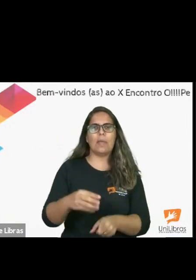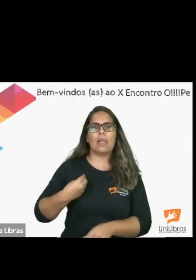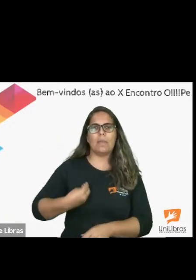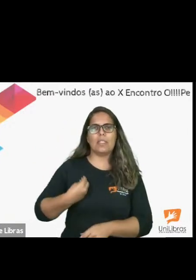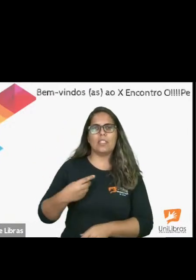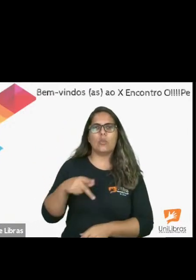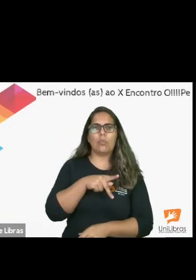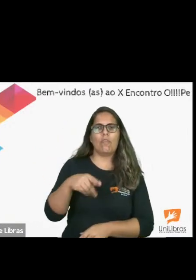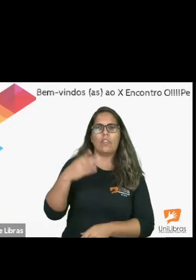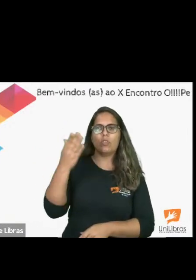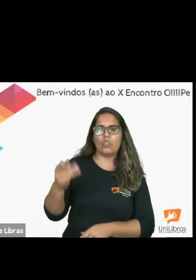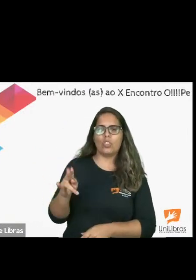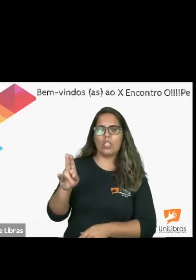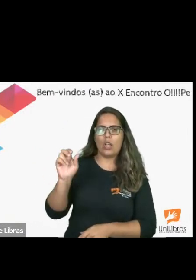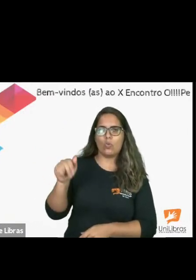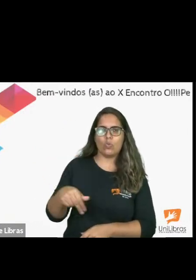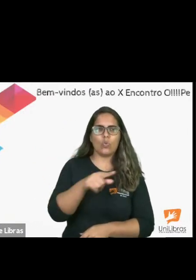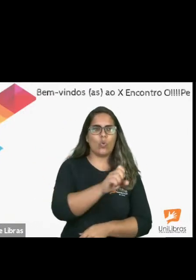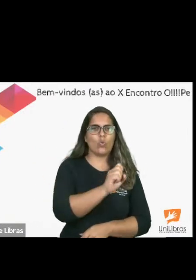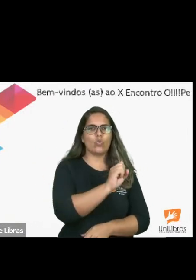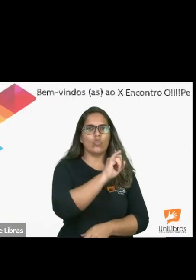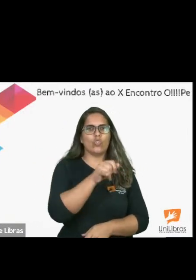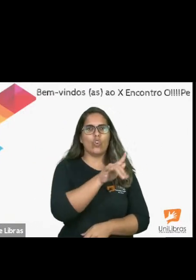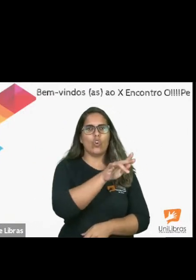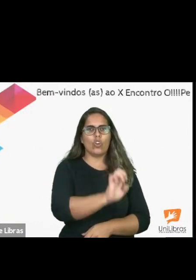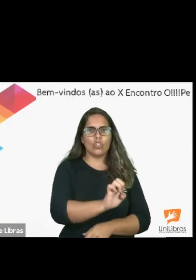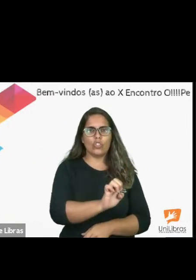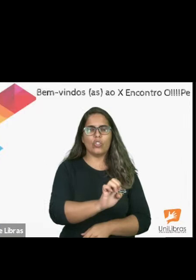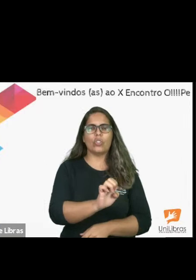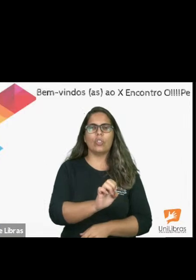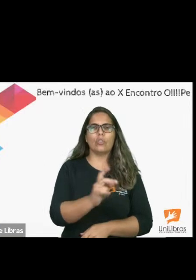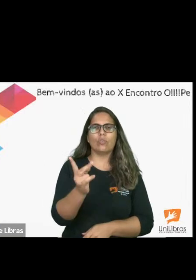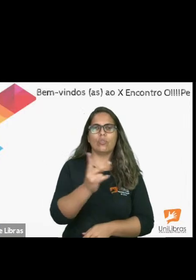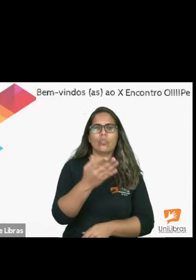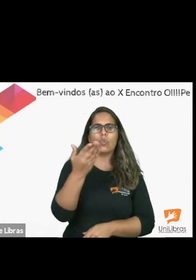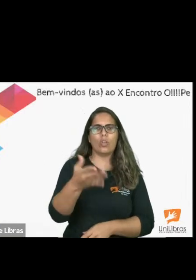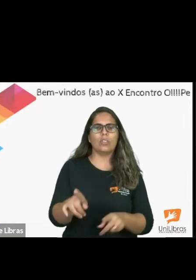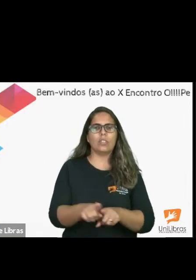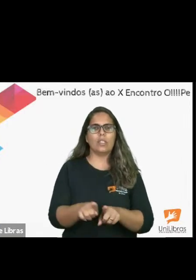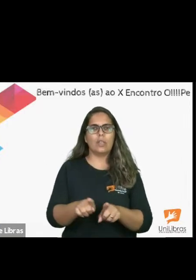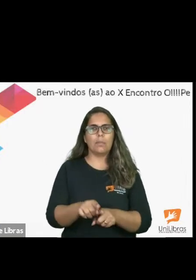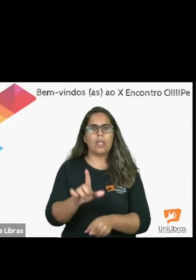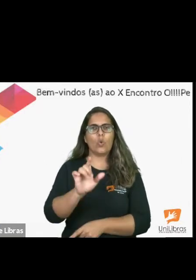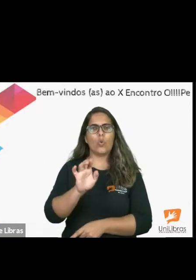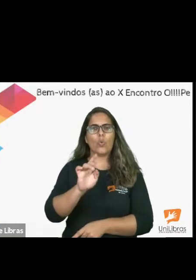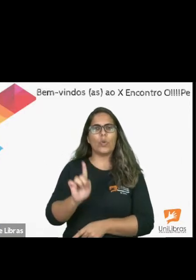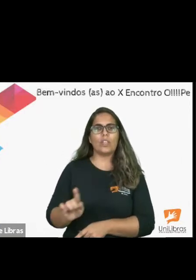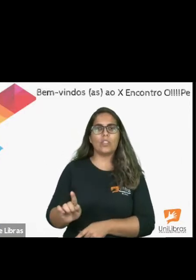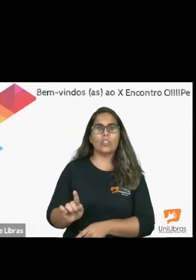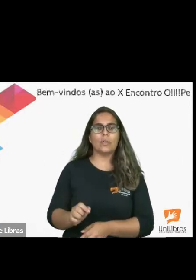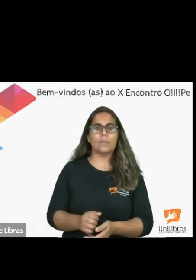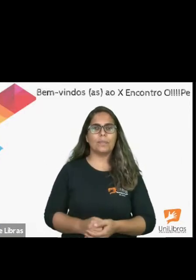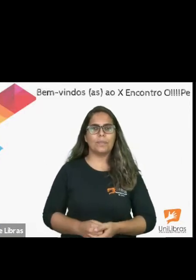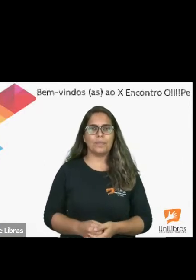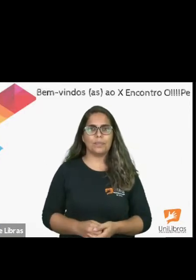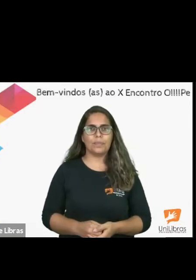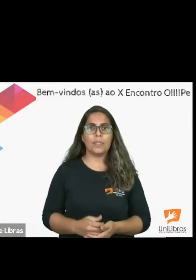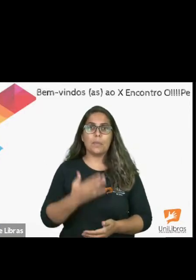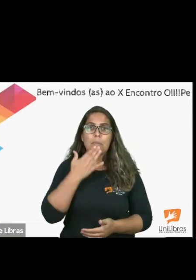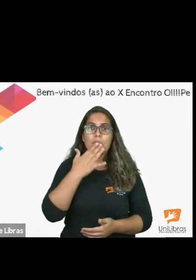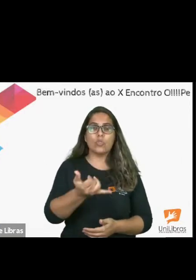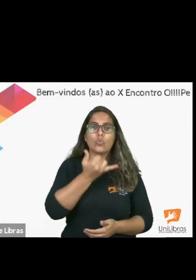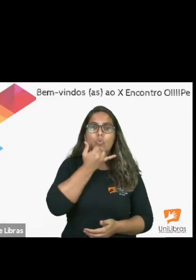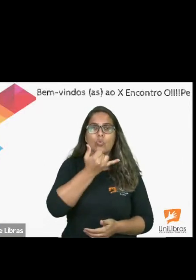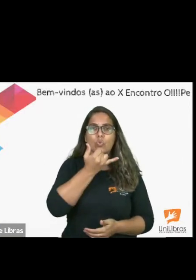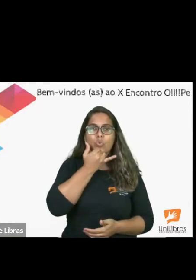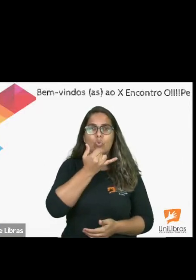professores Nelson Weiss, professor Jorge Podoses, nosso colega aqui, Luiz Andrade. Quero pedir desculpas